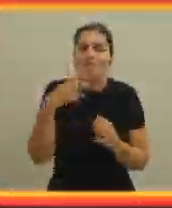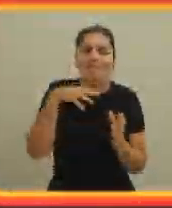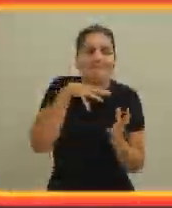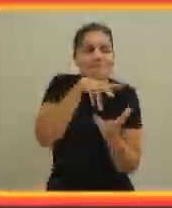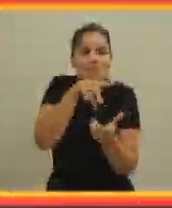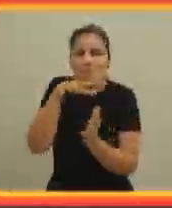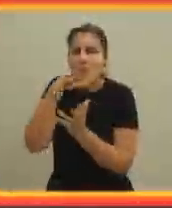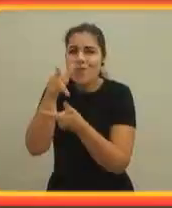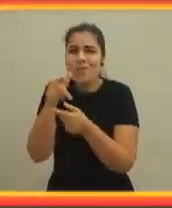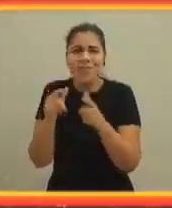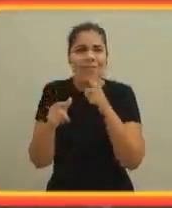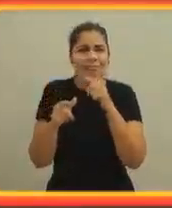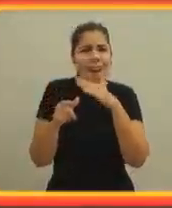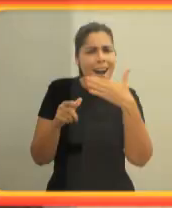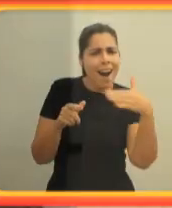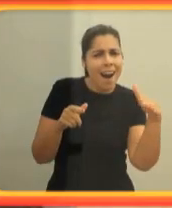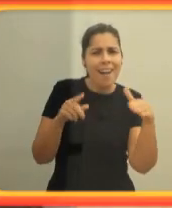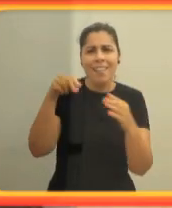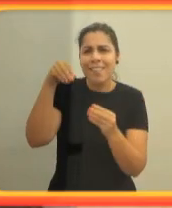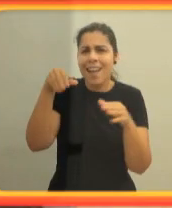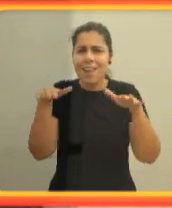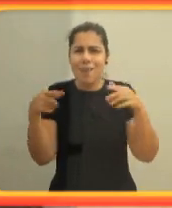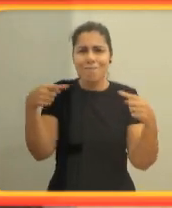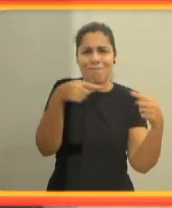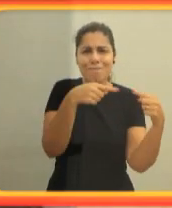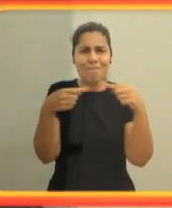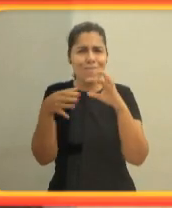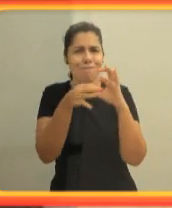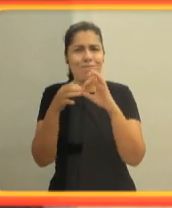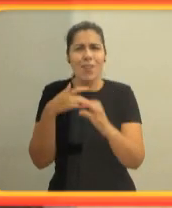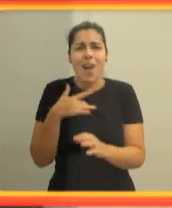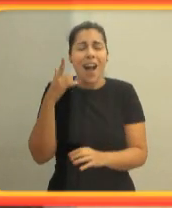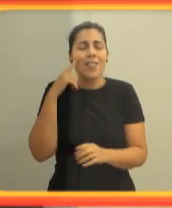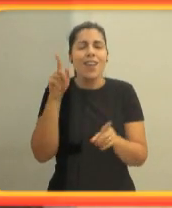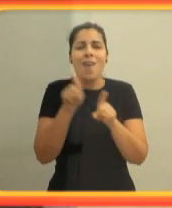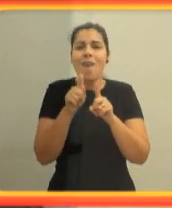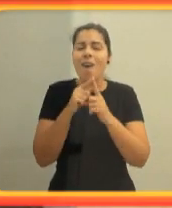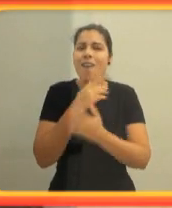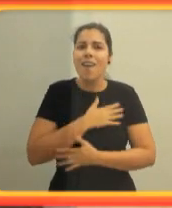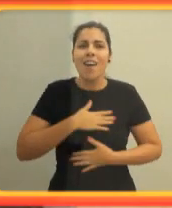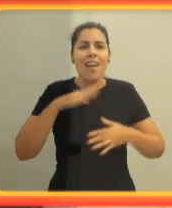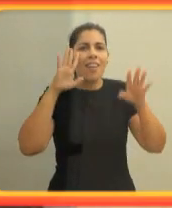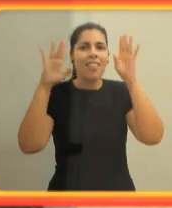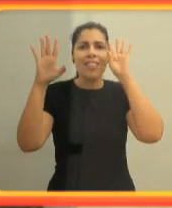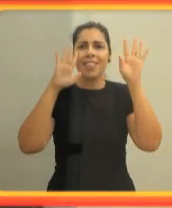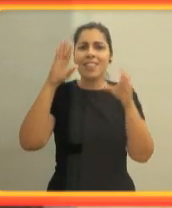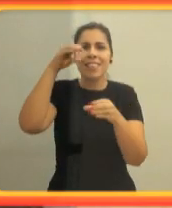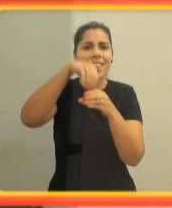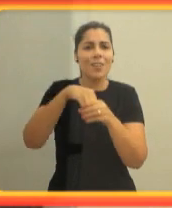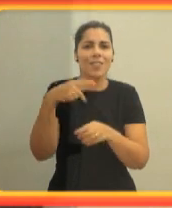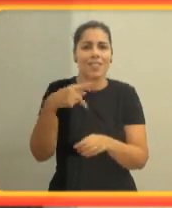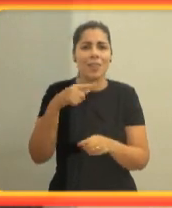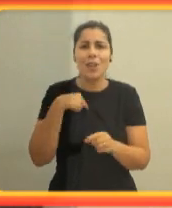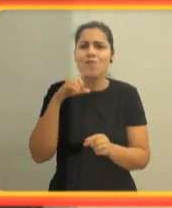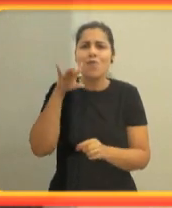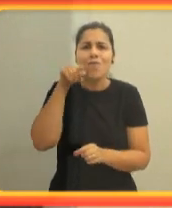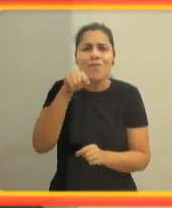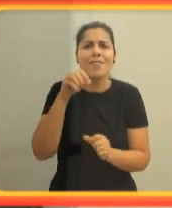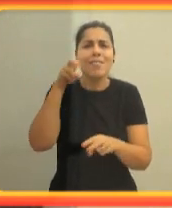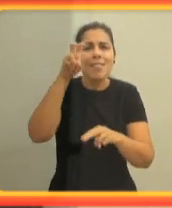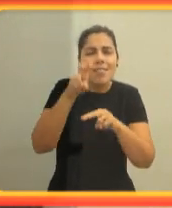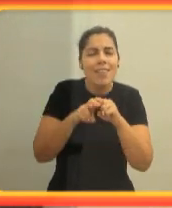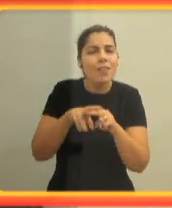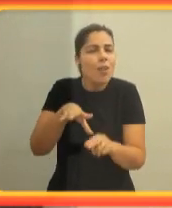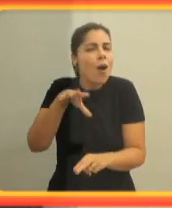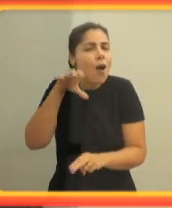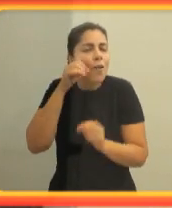que são dois mundos, a terra e o mar. Acho tudo alucinante. O que há dentro dele, o só de você se sentar e ouvir o ruído